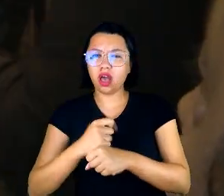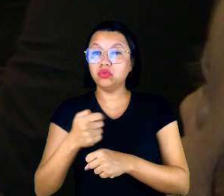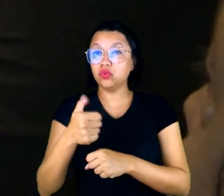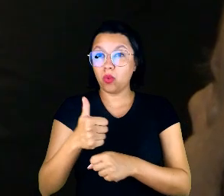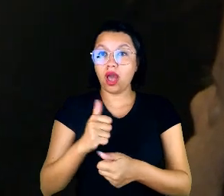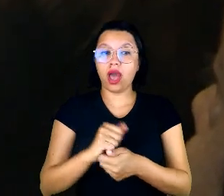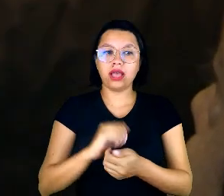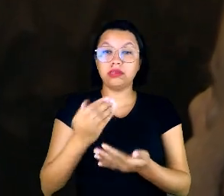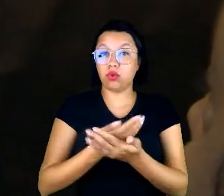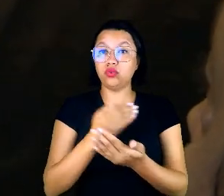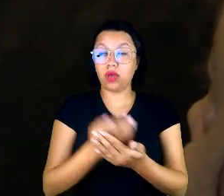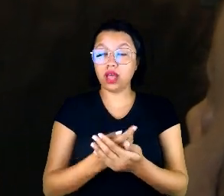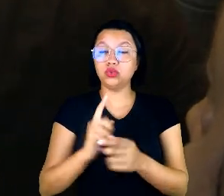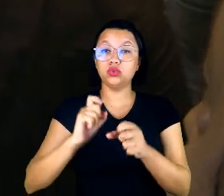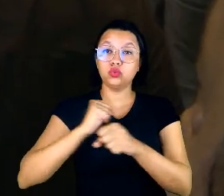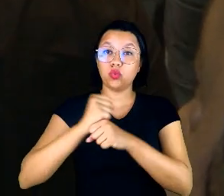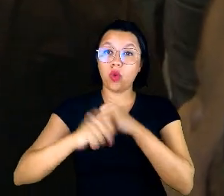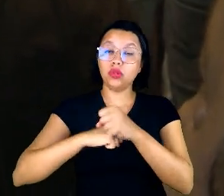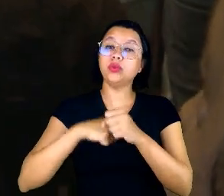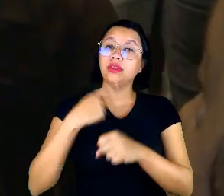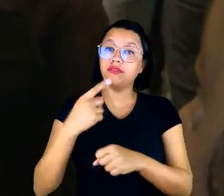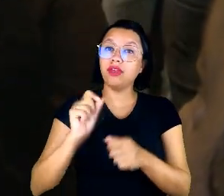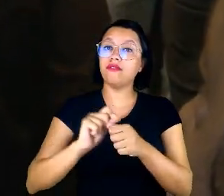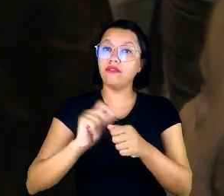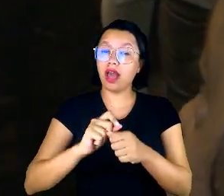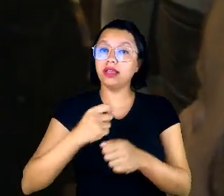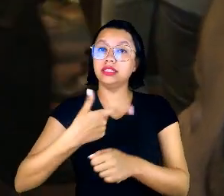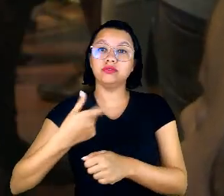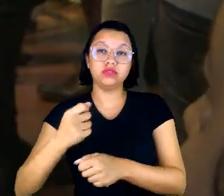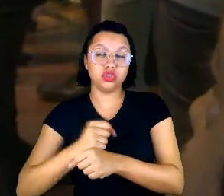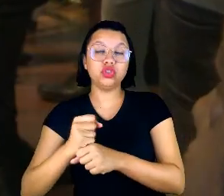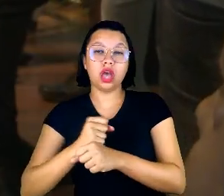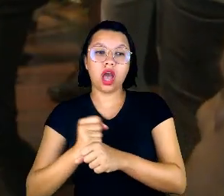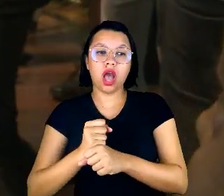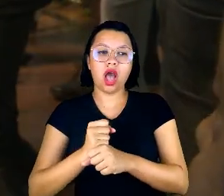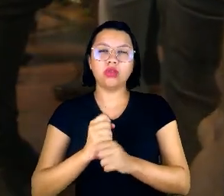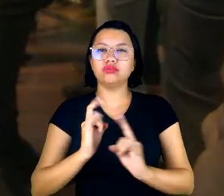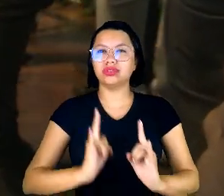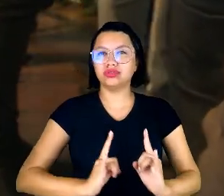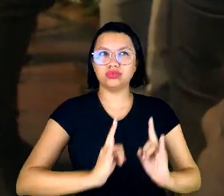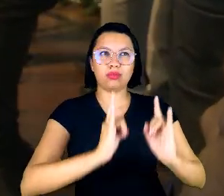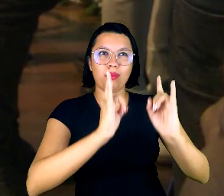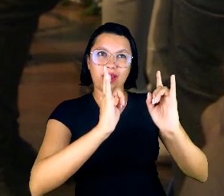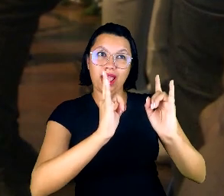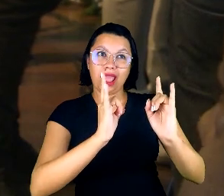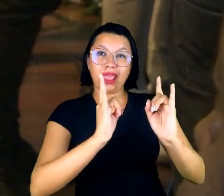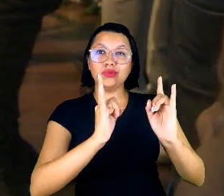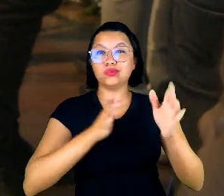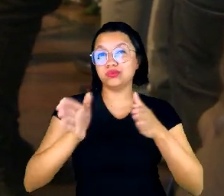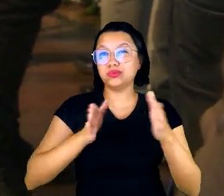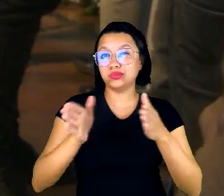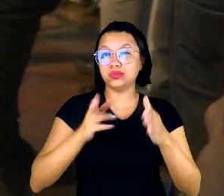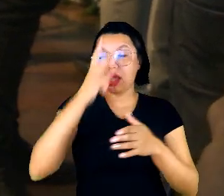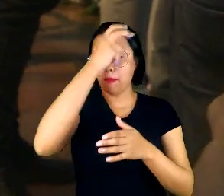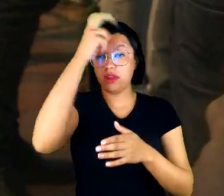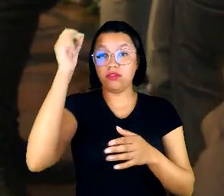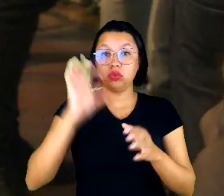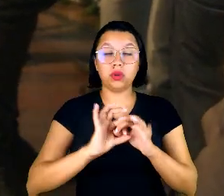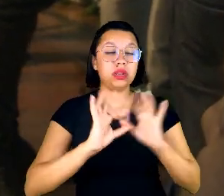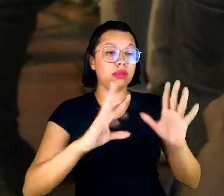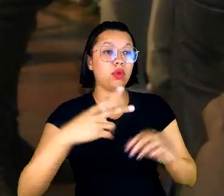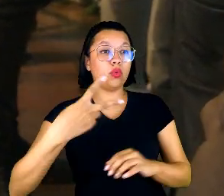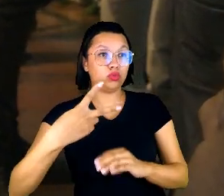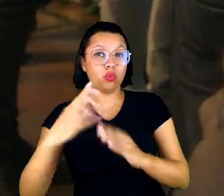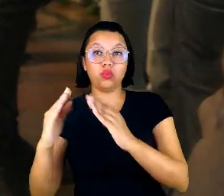vem a Justiça Federal aqui faz 20 anos, em instalações improvisadas. A Prefeitura muito gentilmente nos cedeu dois imóveis,